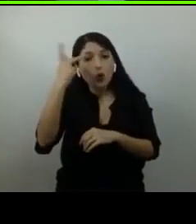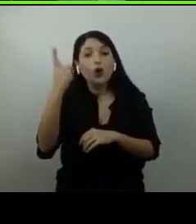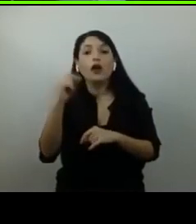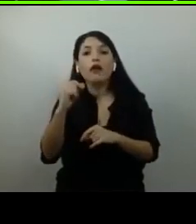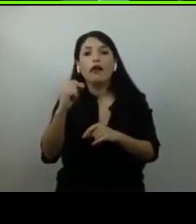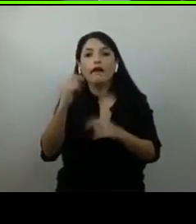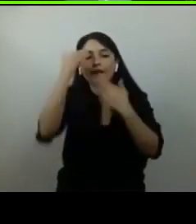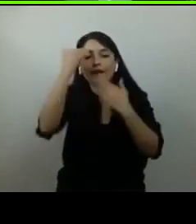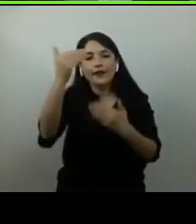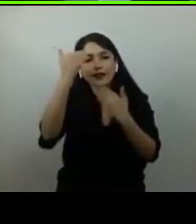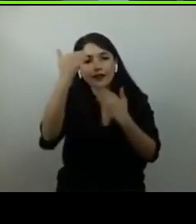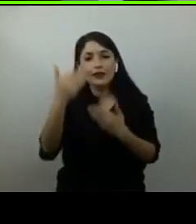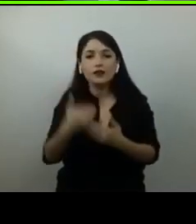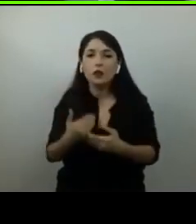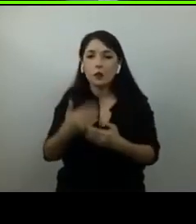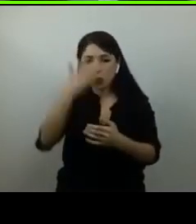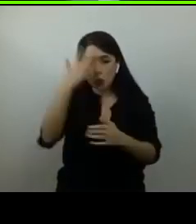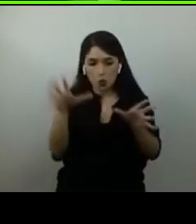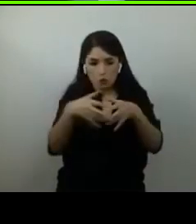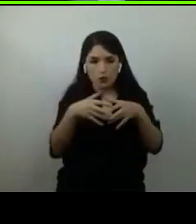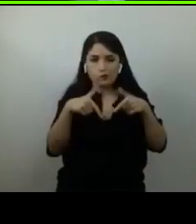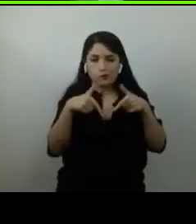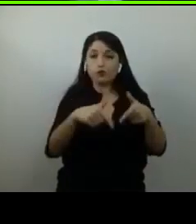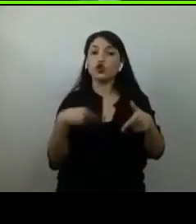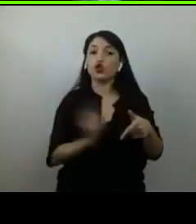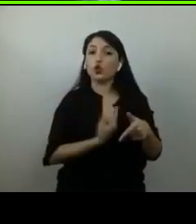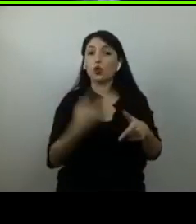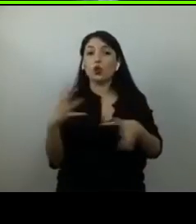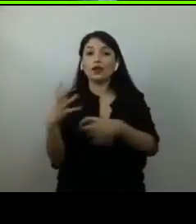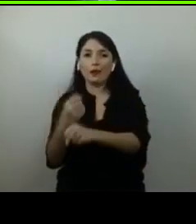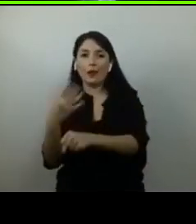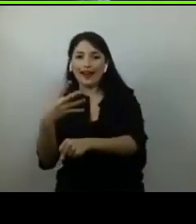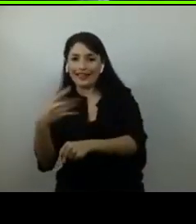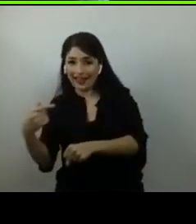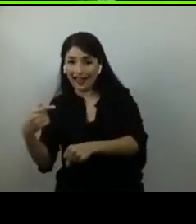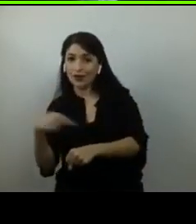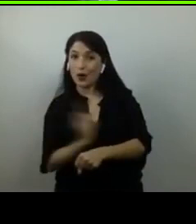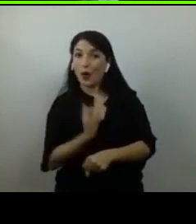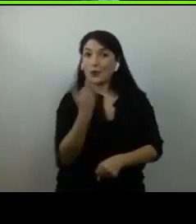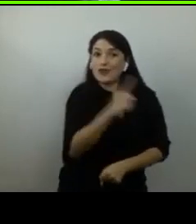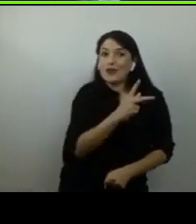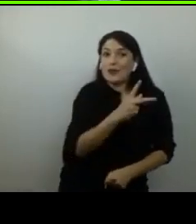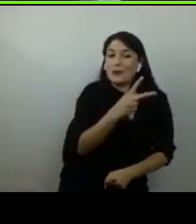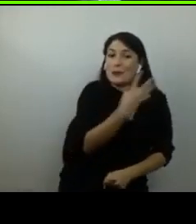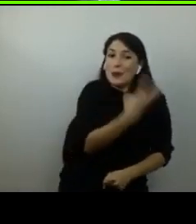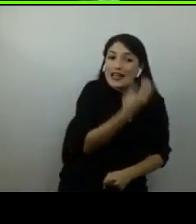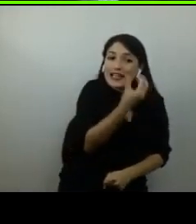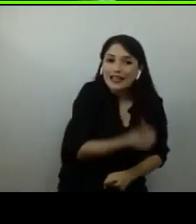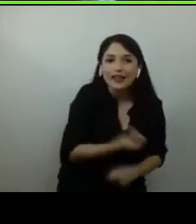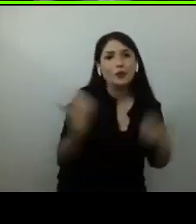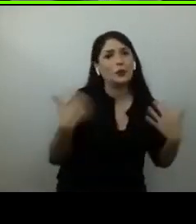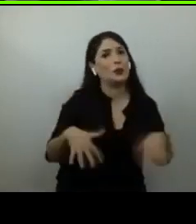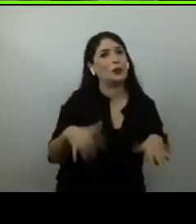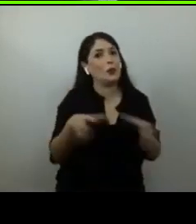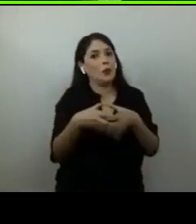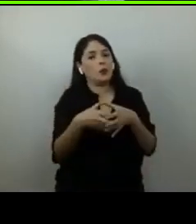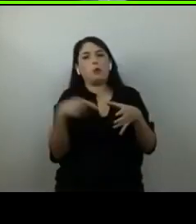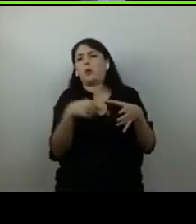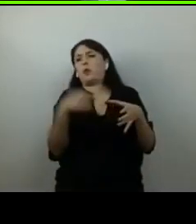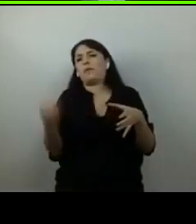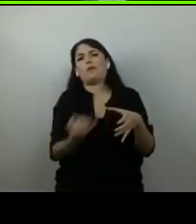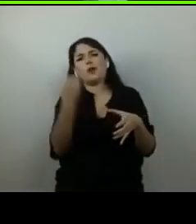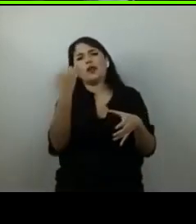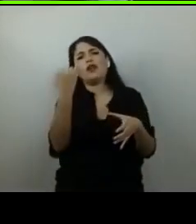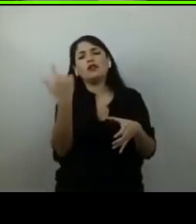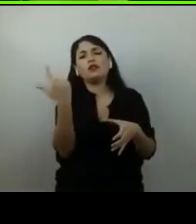Tivemos, de 47 votos, tivemos 46 votos, e isso com certeza aumenta a responsabilidade desse grupo que está fazendo um papel